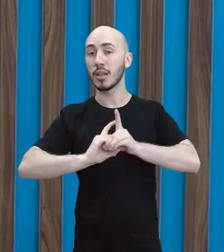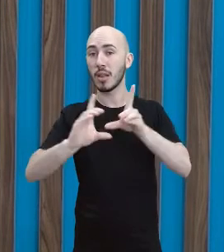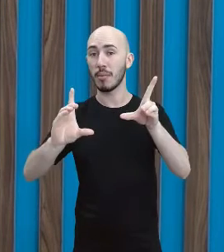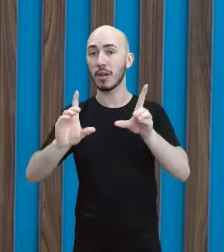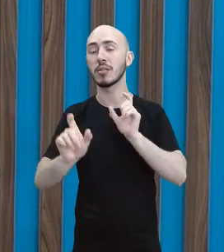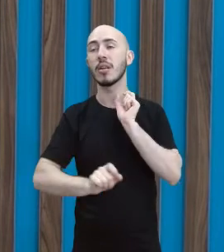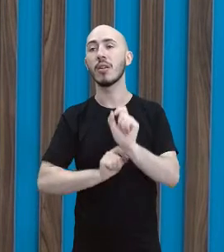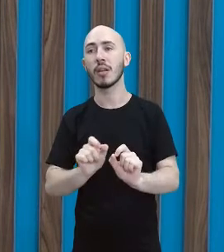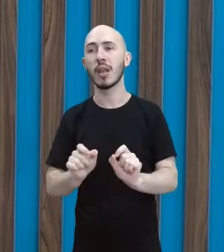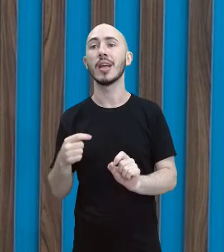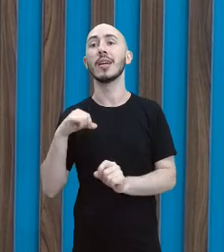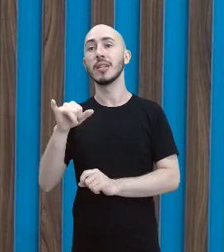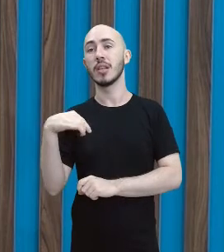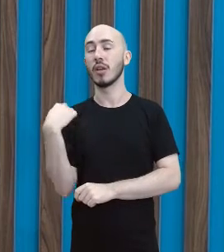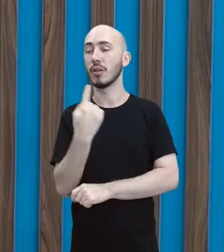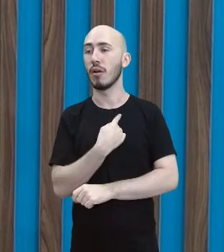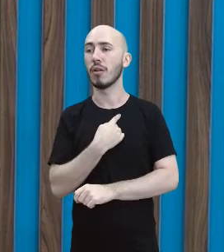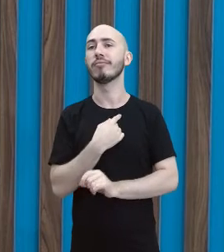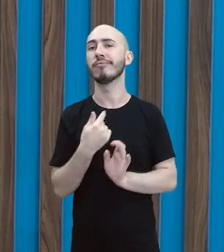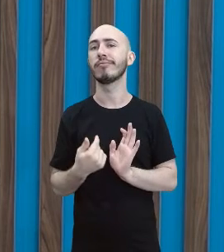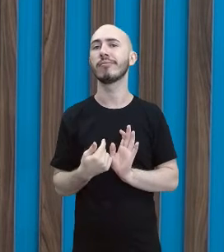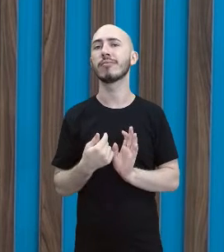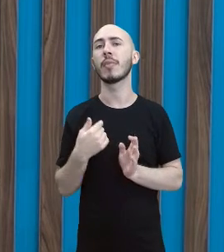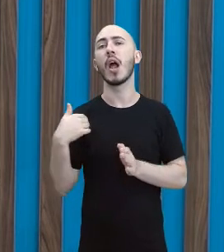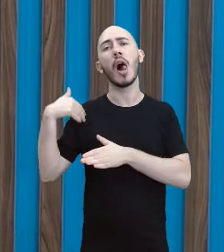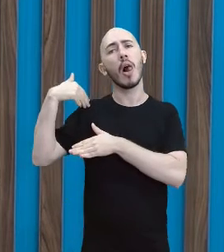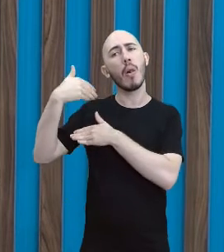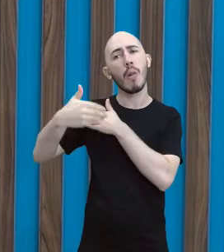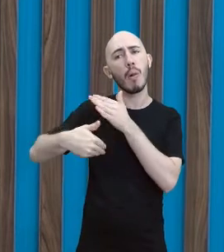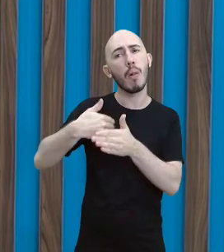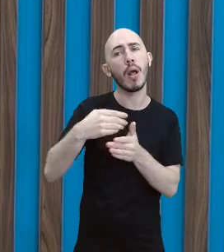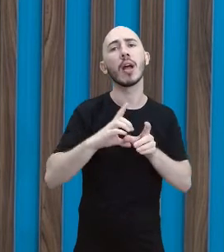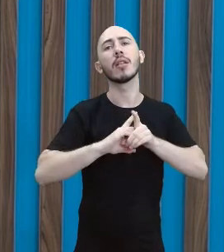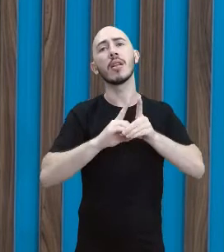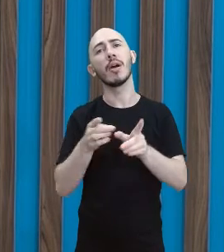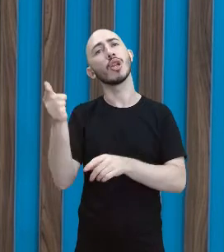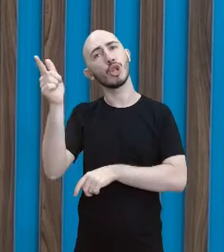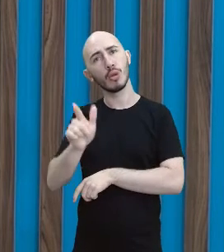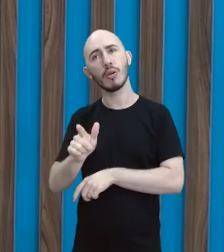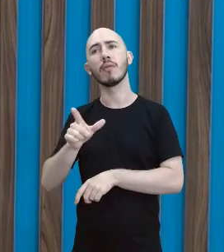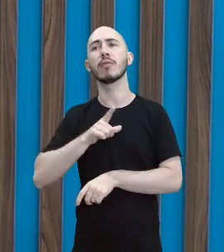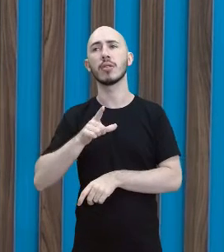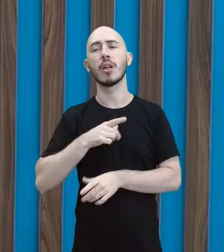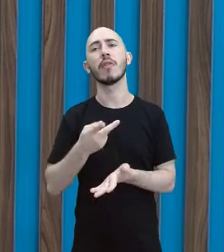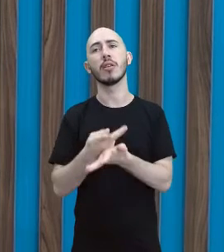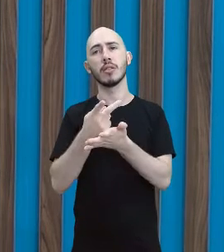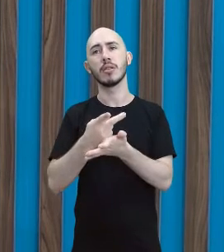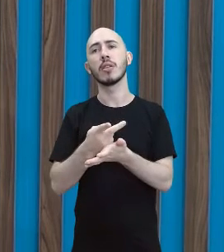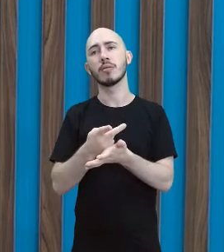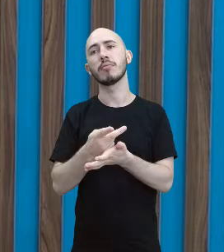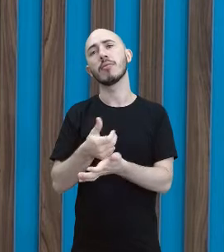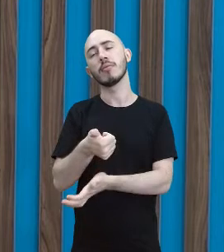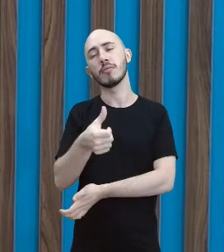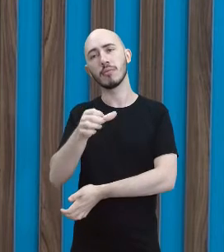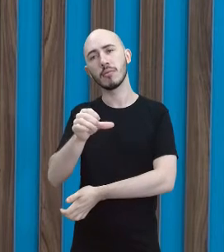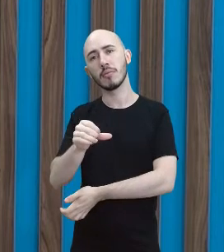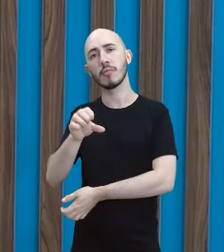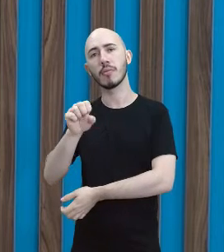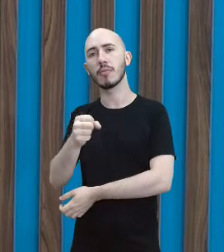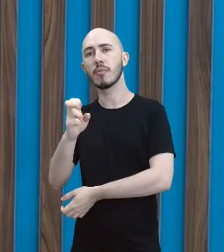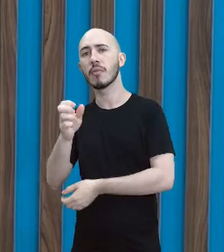democracia, se a gente leva em consideração, né, o processo de redemocratização após